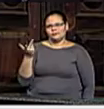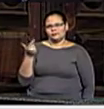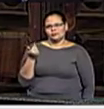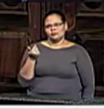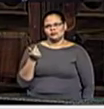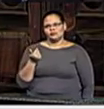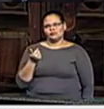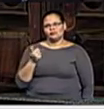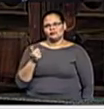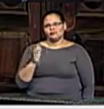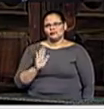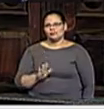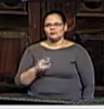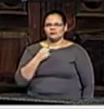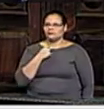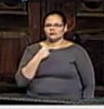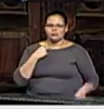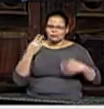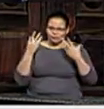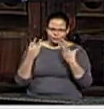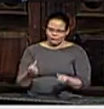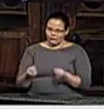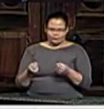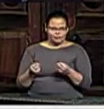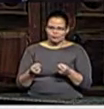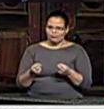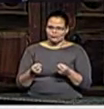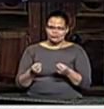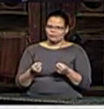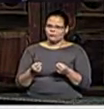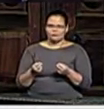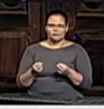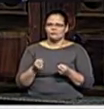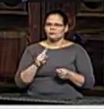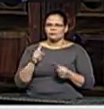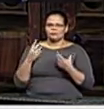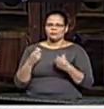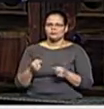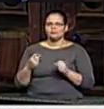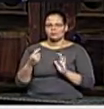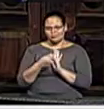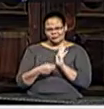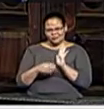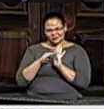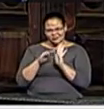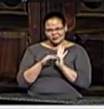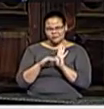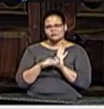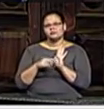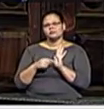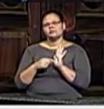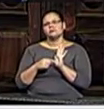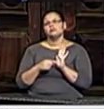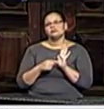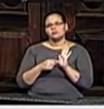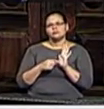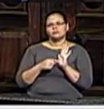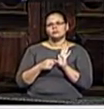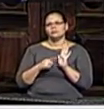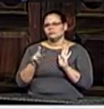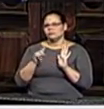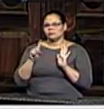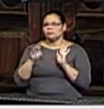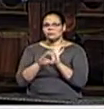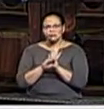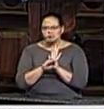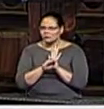Magistrado. Nós não podemos aceitar de forma alguma que se discuta matérias aqui que sejam inconstitucionais. Nós